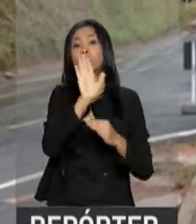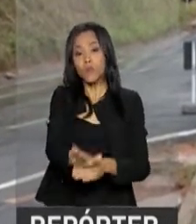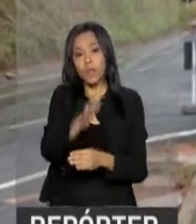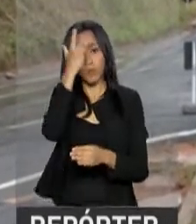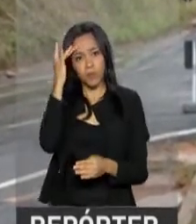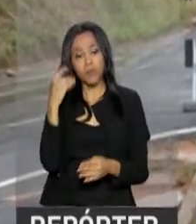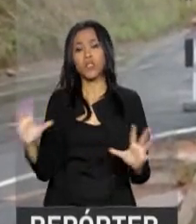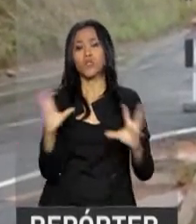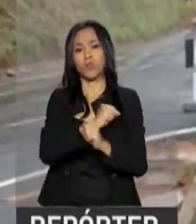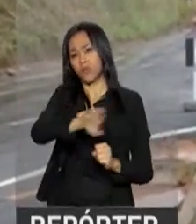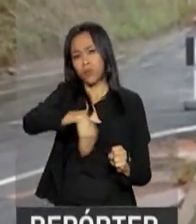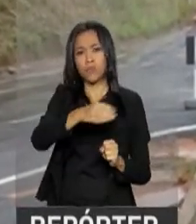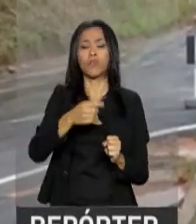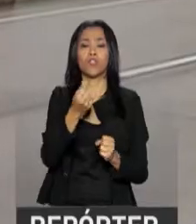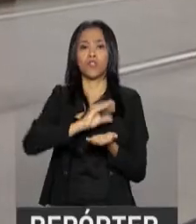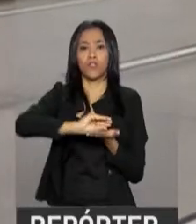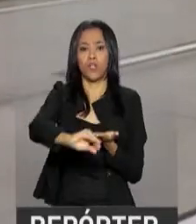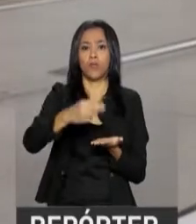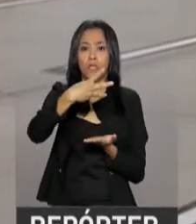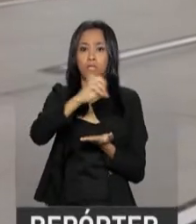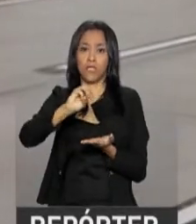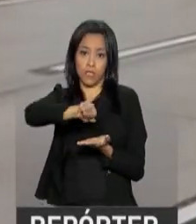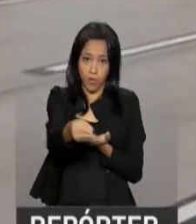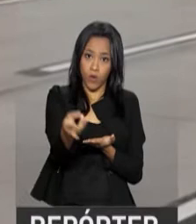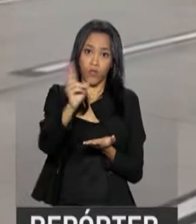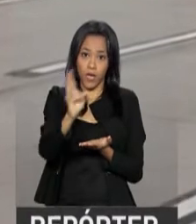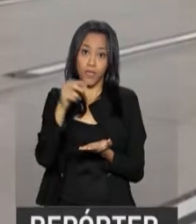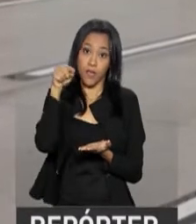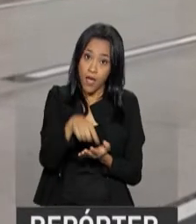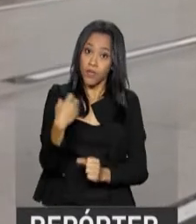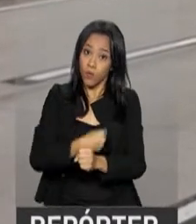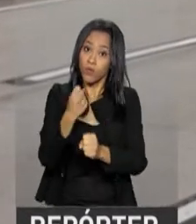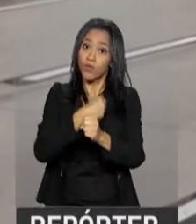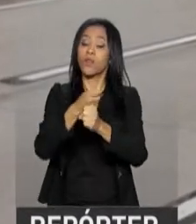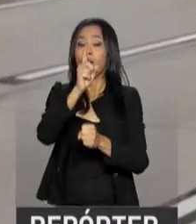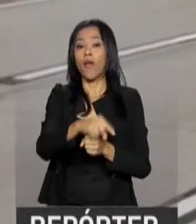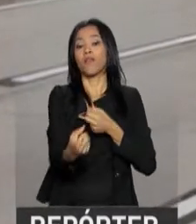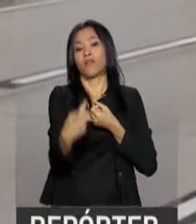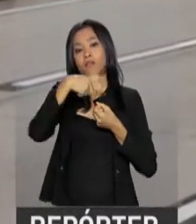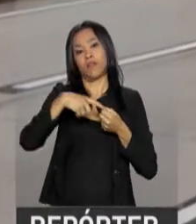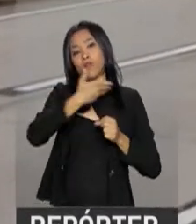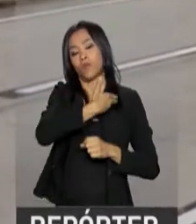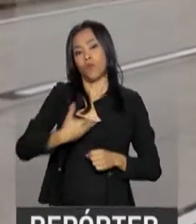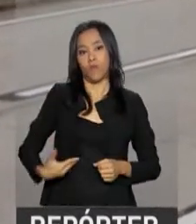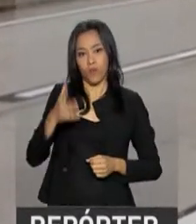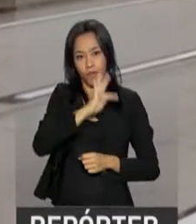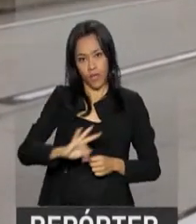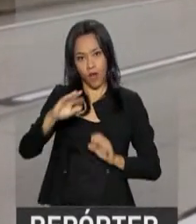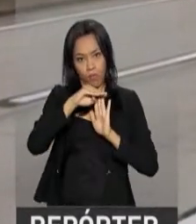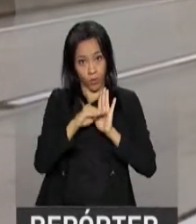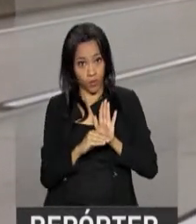foram investidos 300 milhões de reais as obras estão dentro do programa avançar lançado em novembro do ano passado